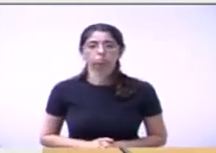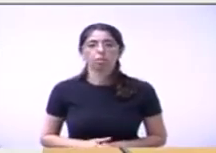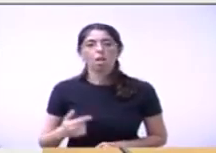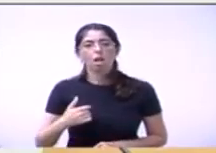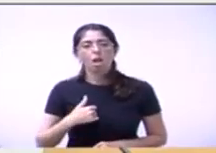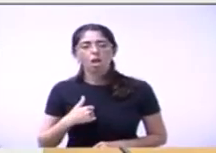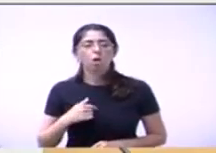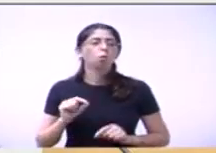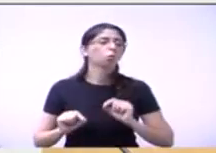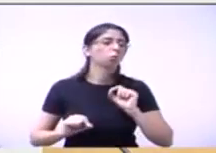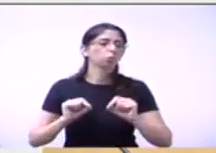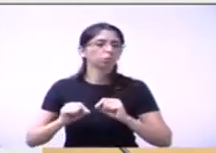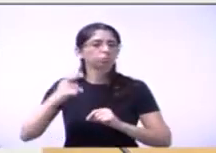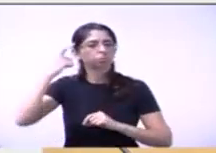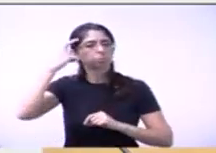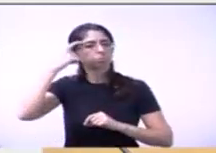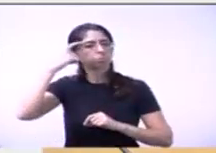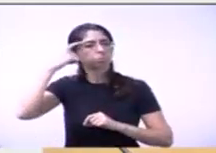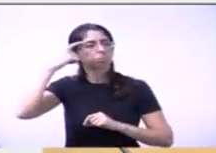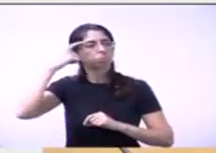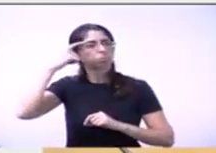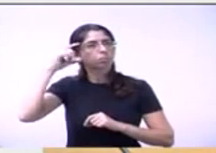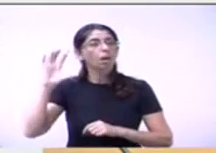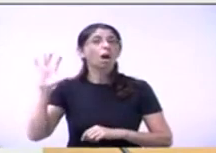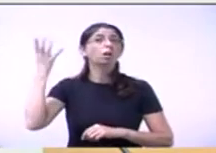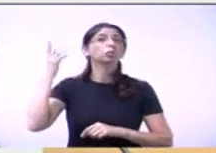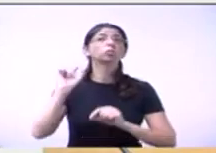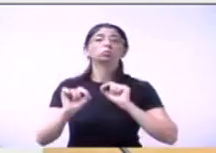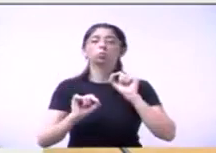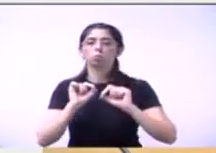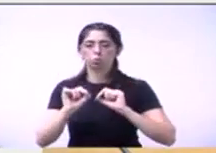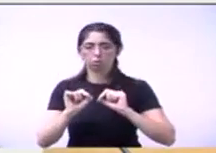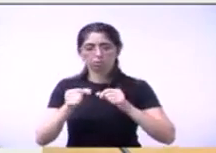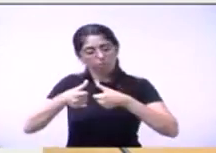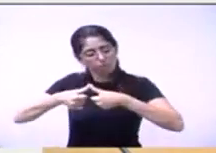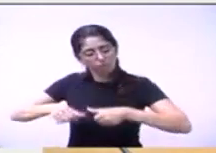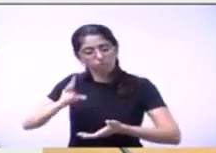que continuar no PT. E quando muitos estão saindo,